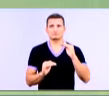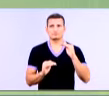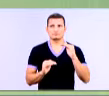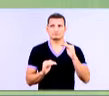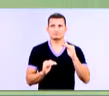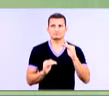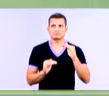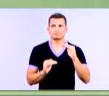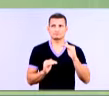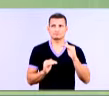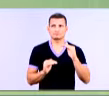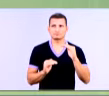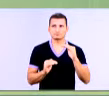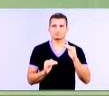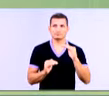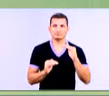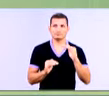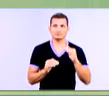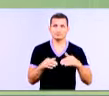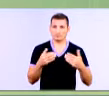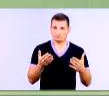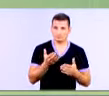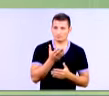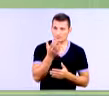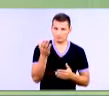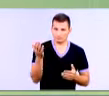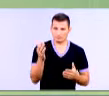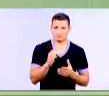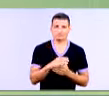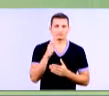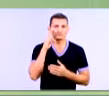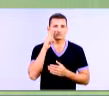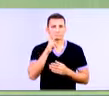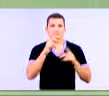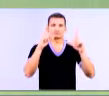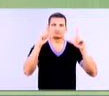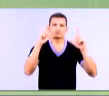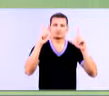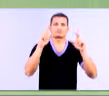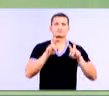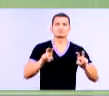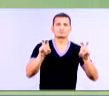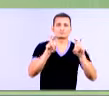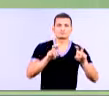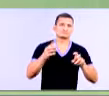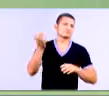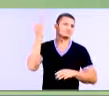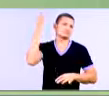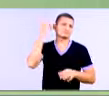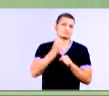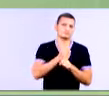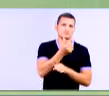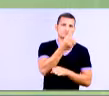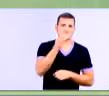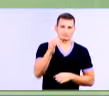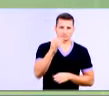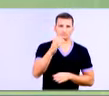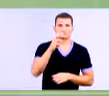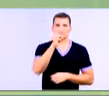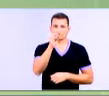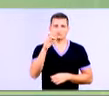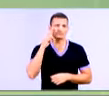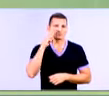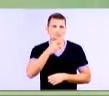Tá? Então, se você pegar aquelas fotos dos computadores da década de 60, 50, 60, você via um cara de